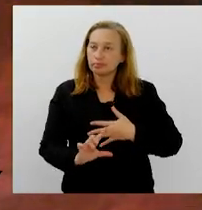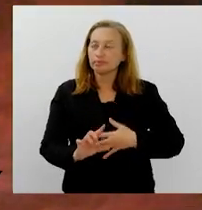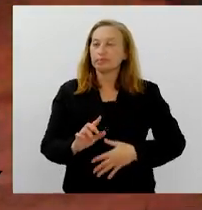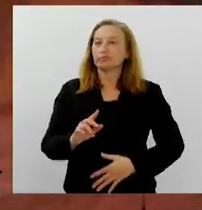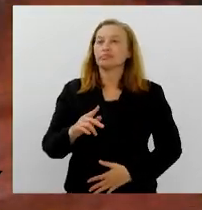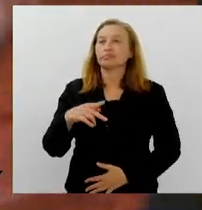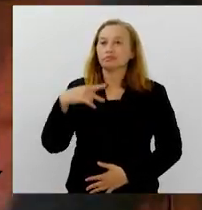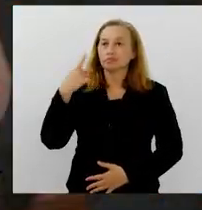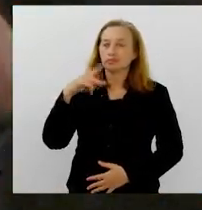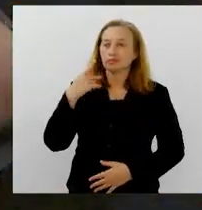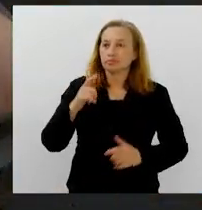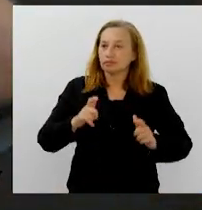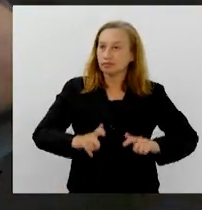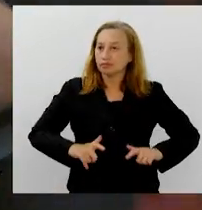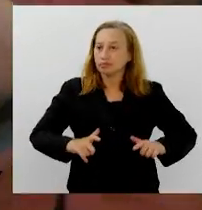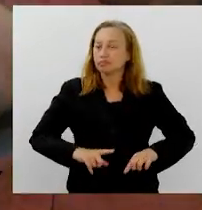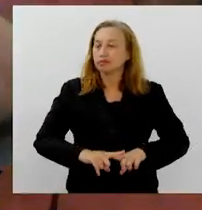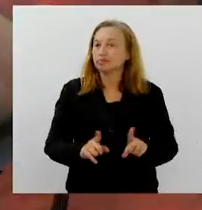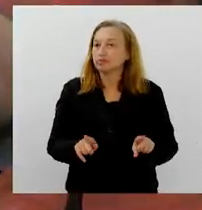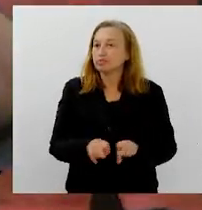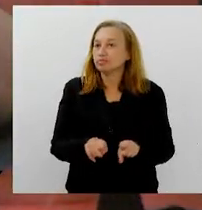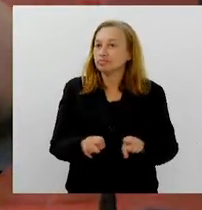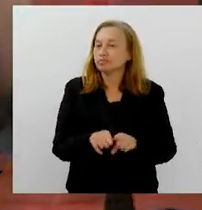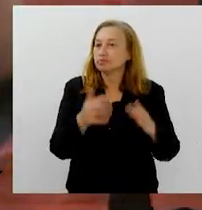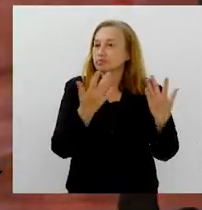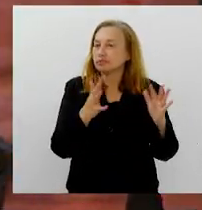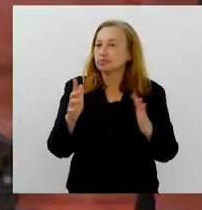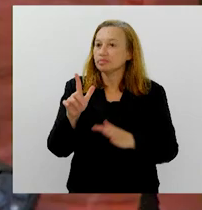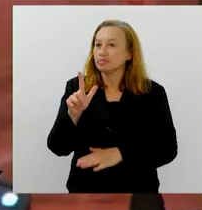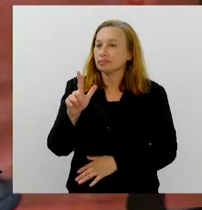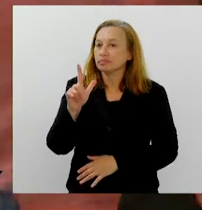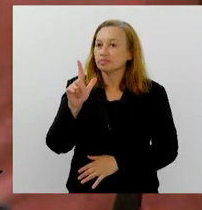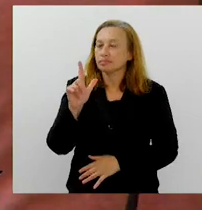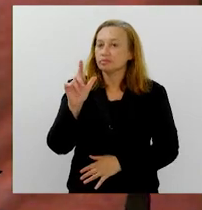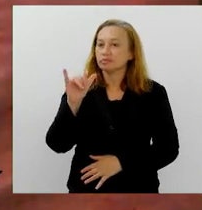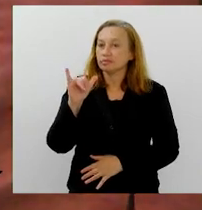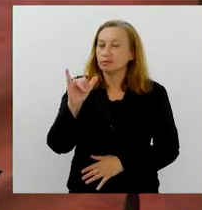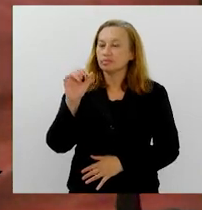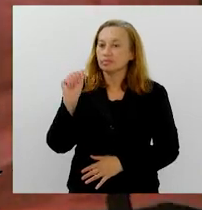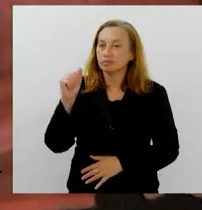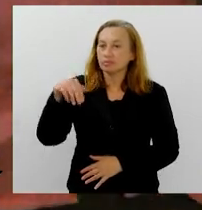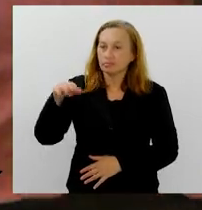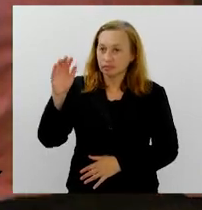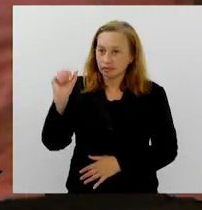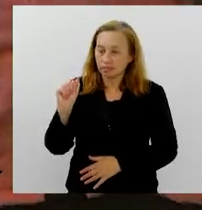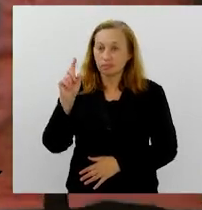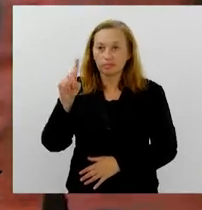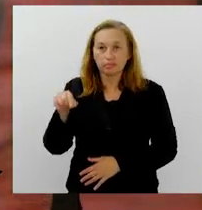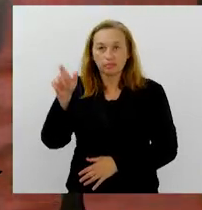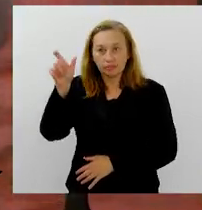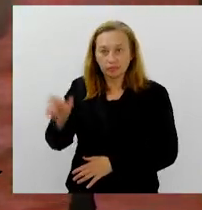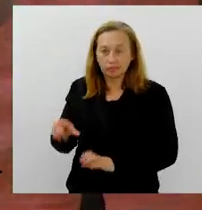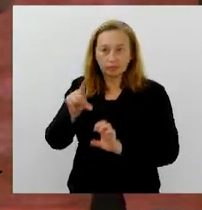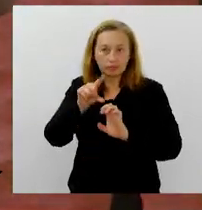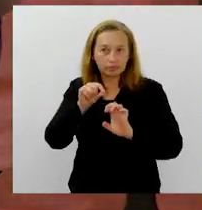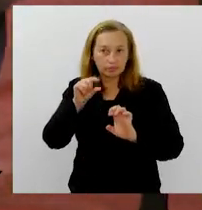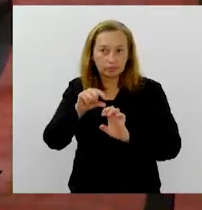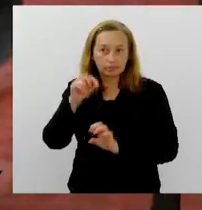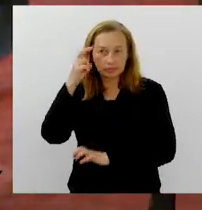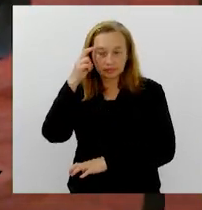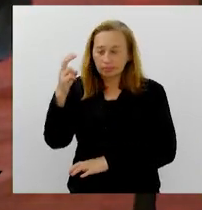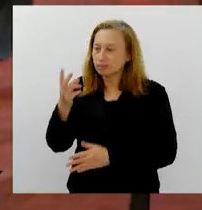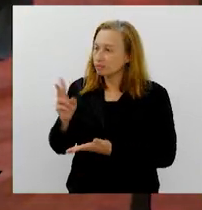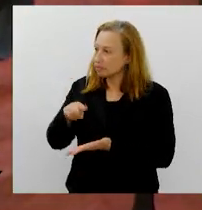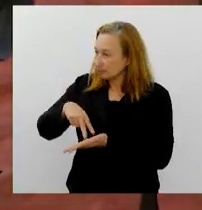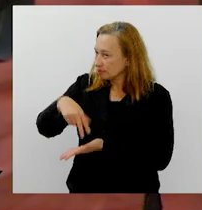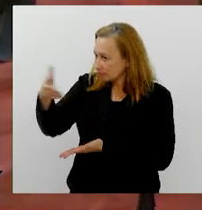território. Mas também quero cumprimentar a Liana. Liana, uma mulher que é uma empreendedora cultural. Fica de pé aí,